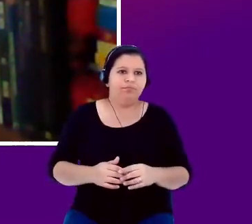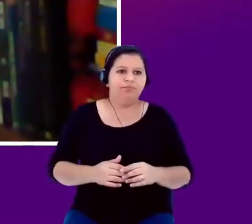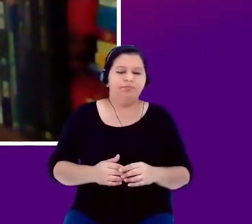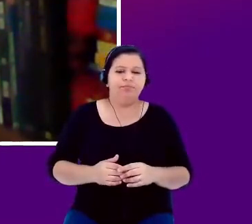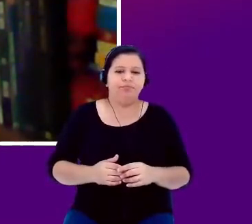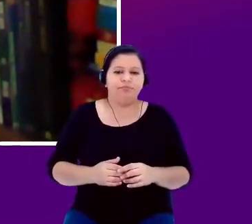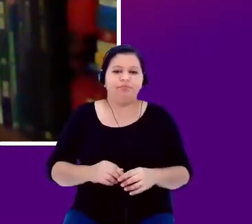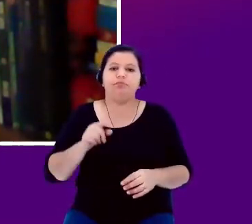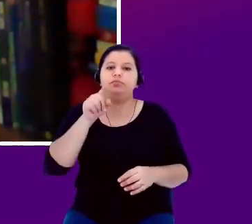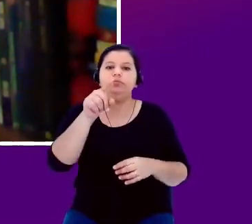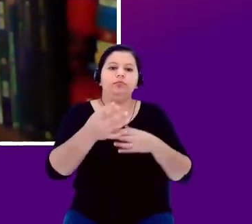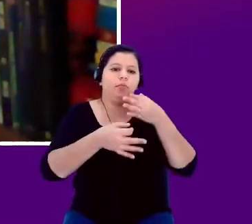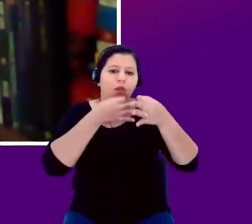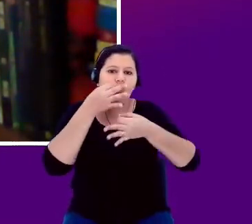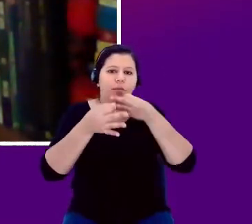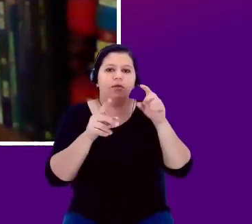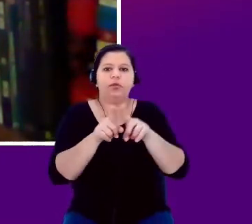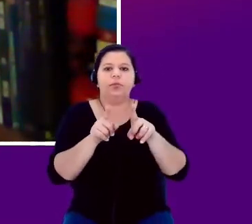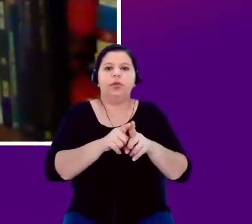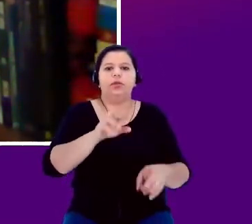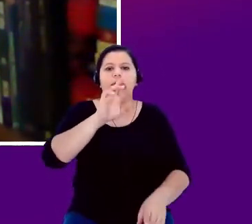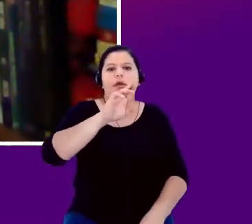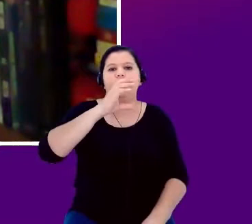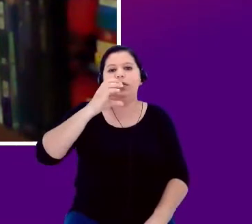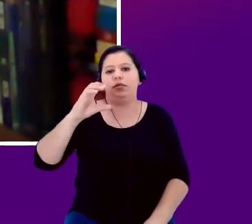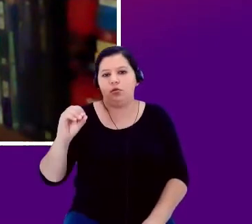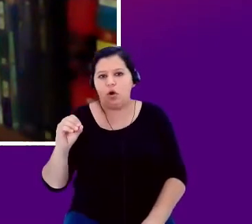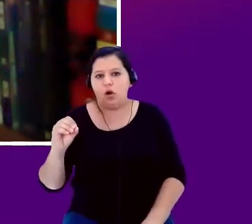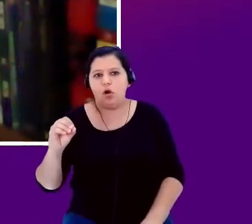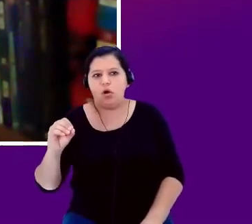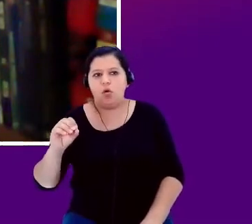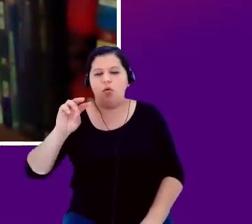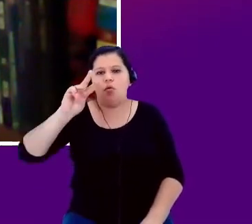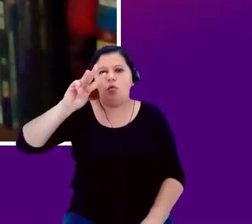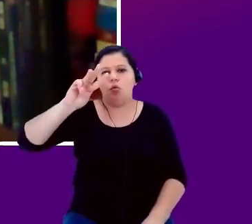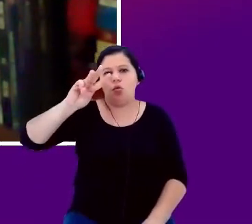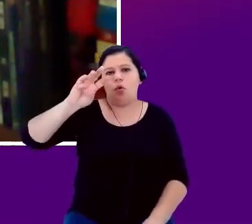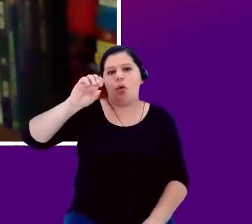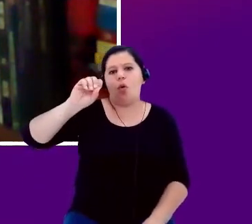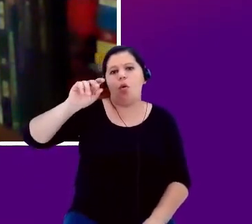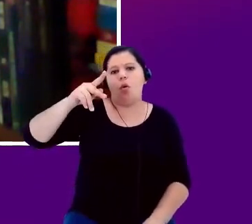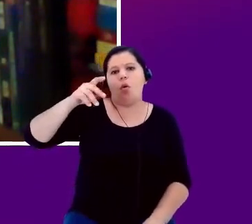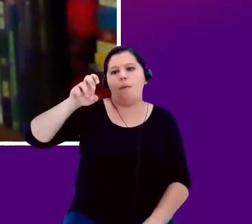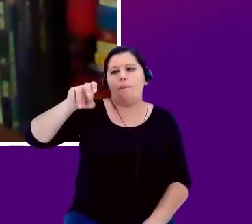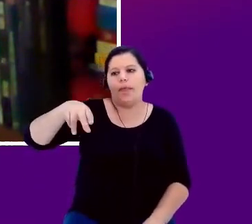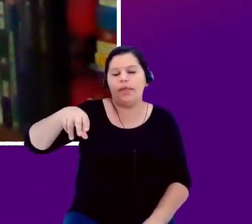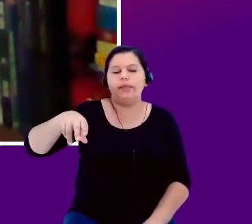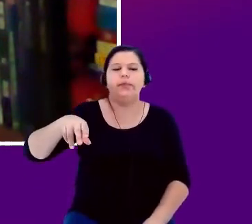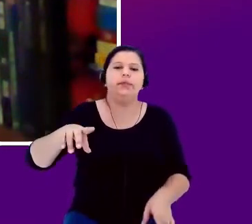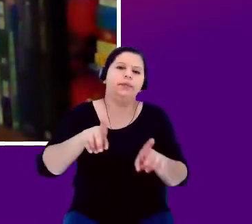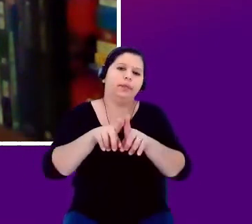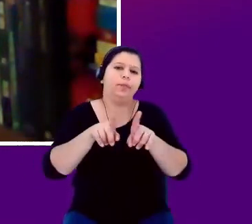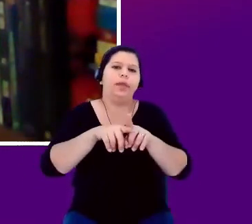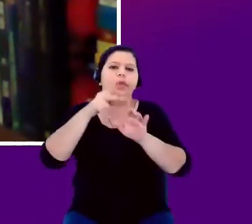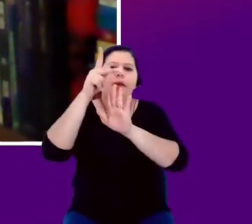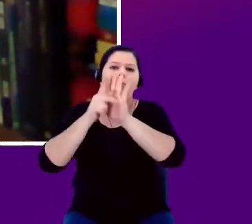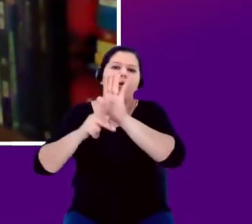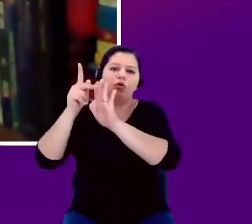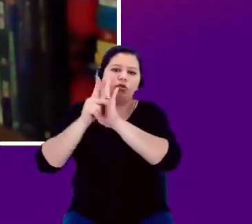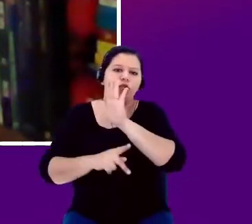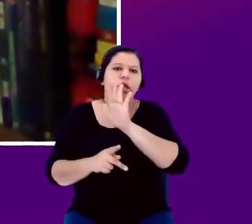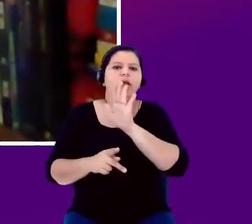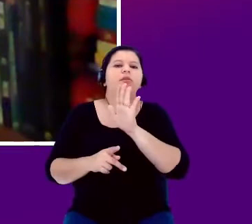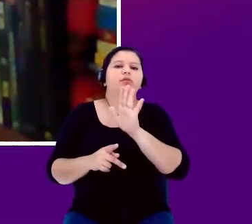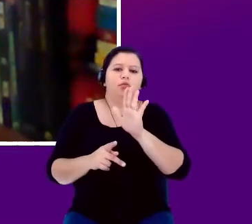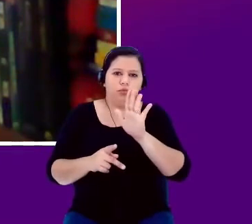você comentou também o SRO, o Open Insurance, enfim, são outros projetos que lidam bastante com essa